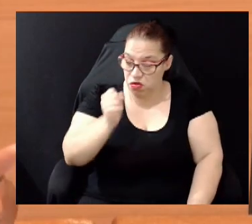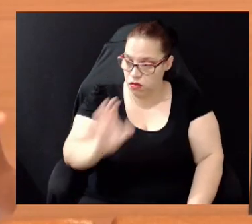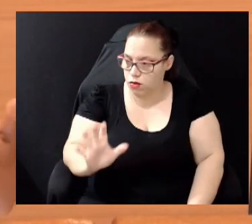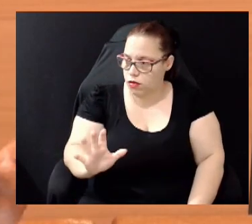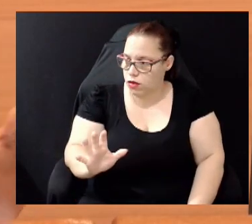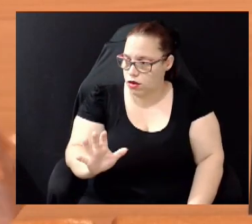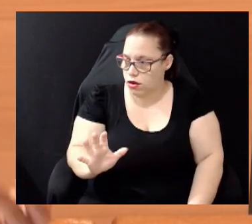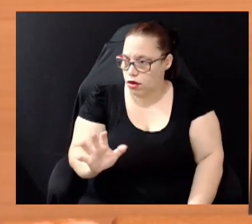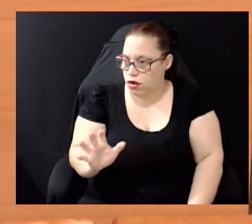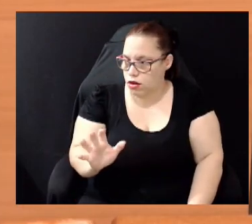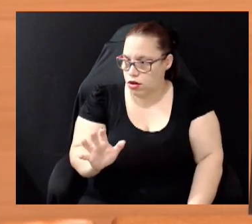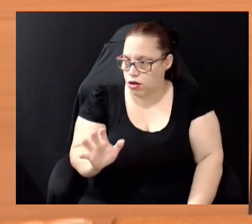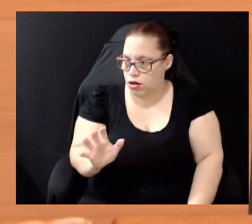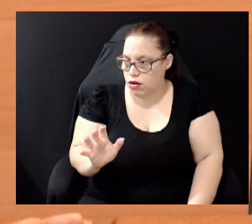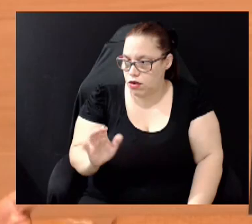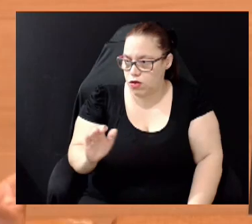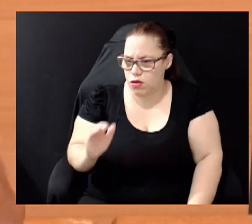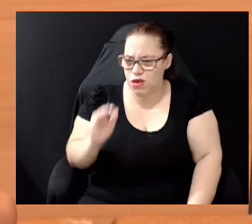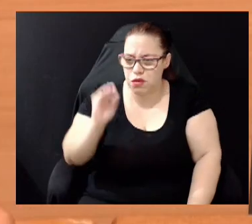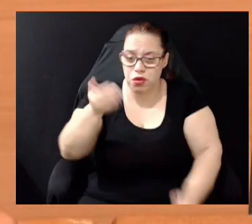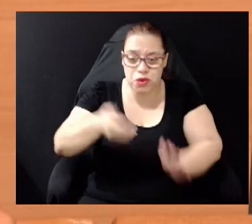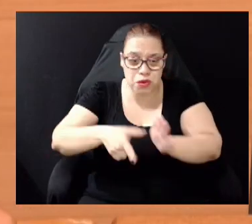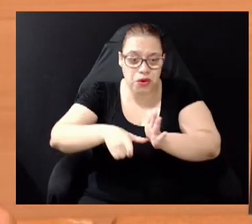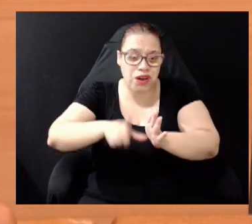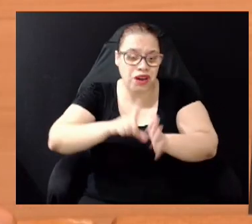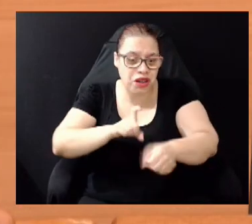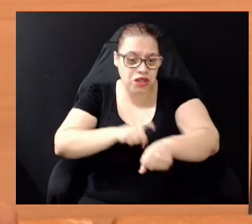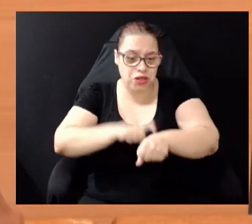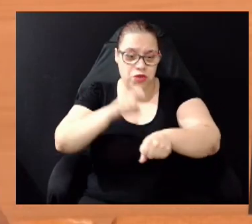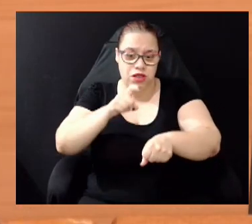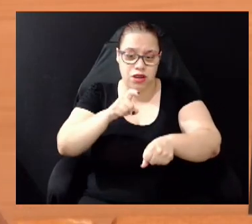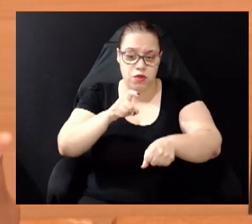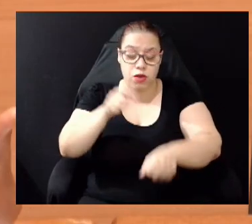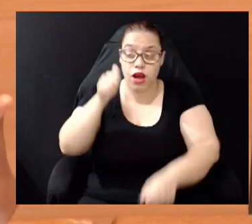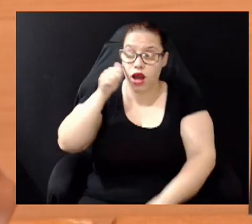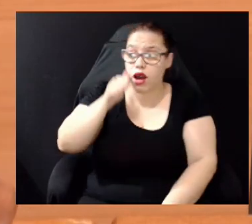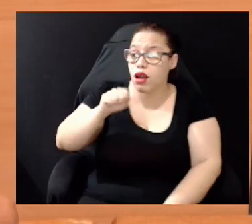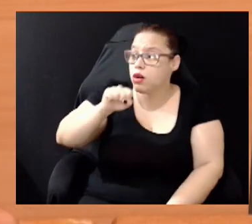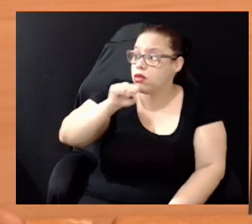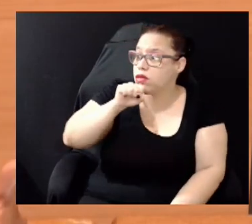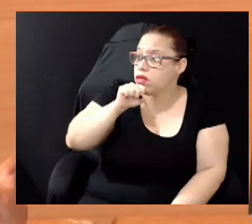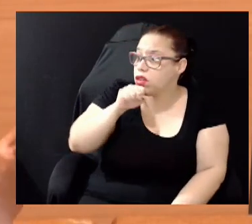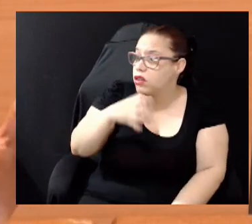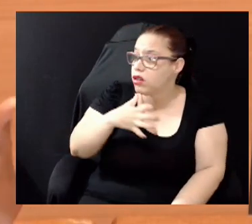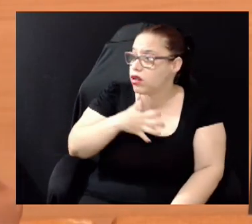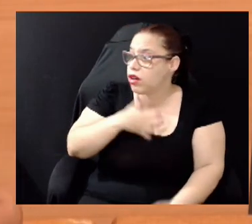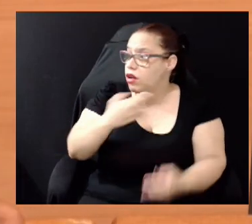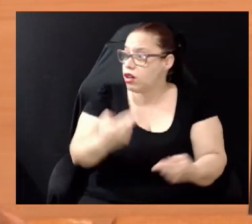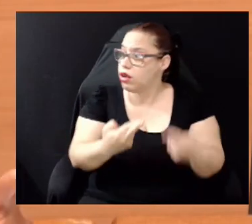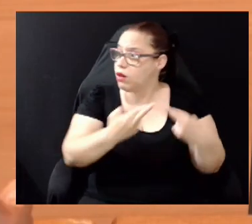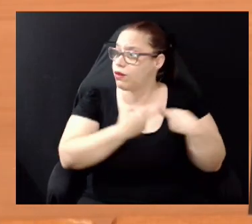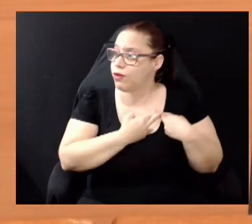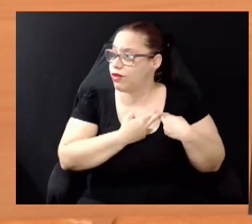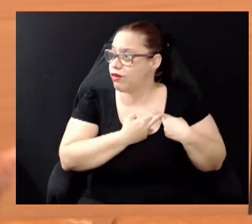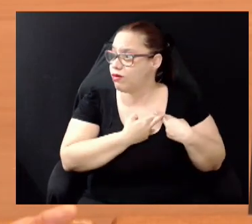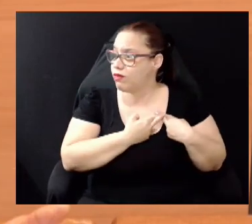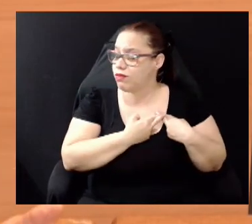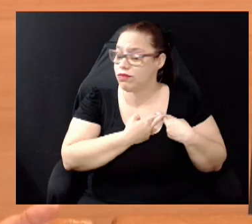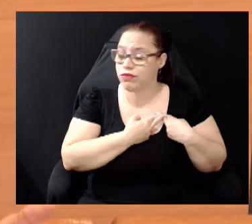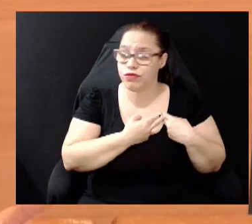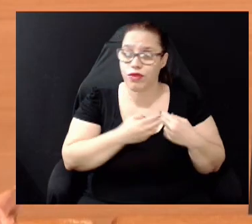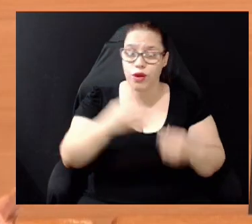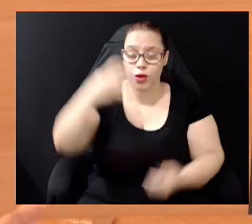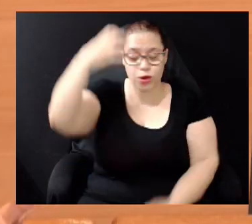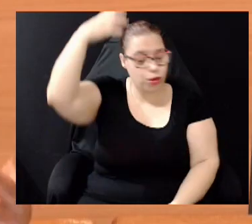da vida adulta muito antes. E aí as mães, muitas vezes, se sentem responsabilizadas, culpadas, e também não